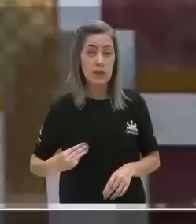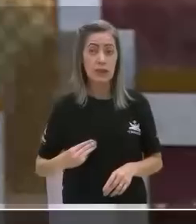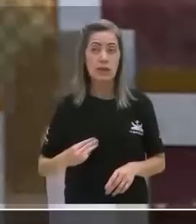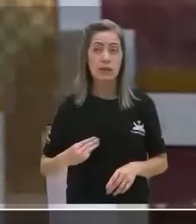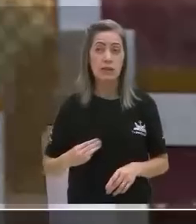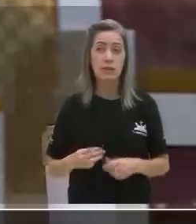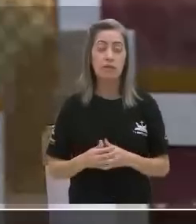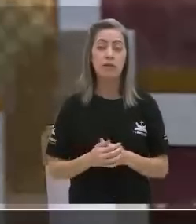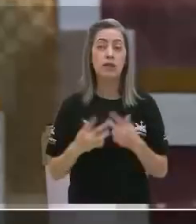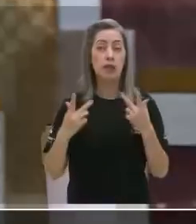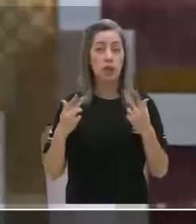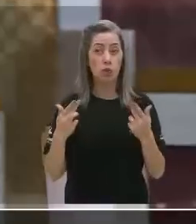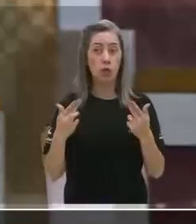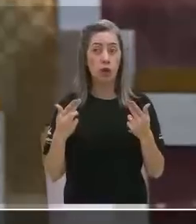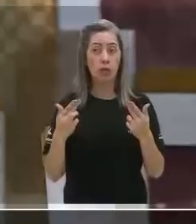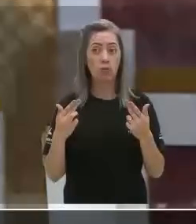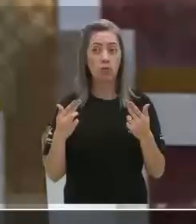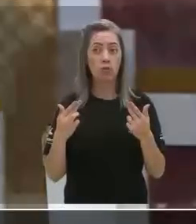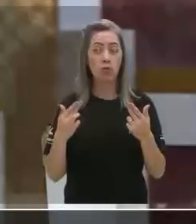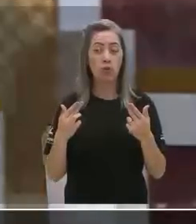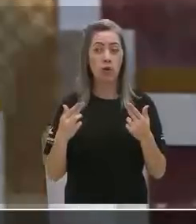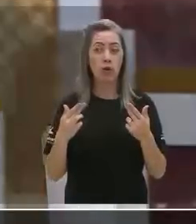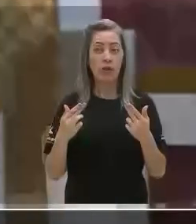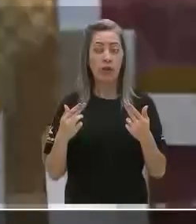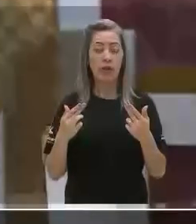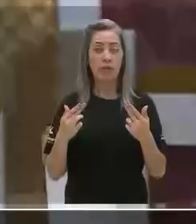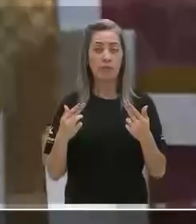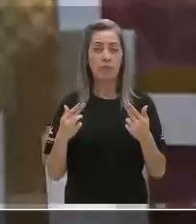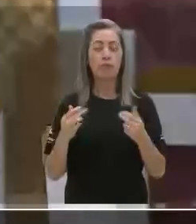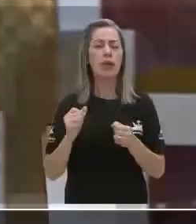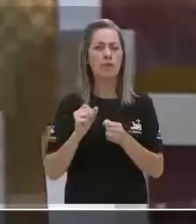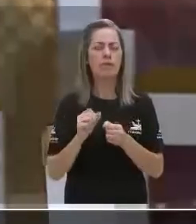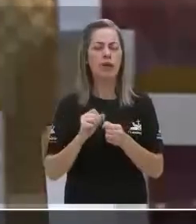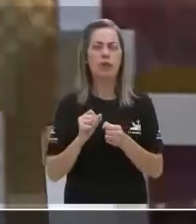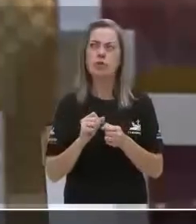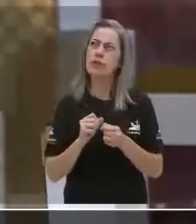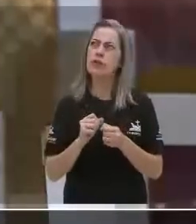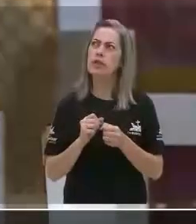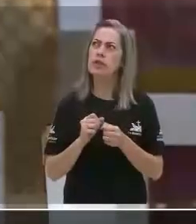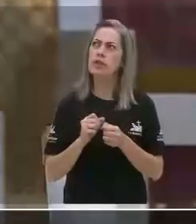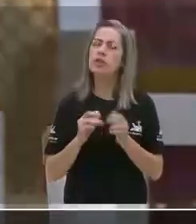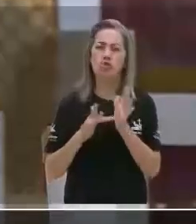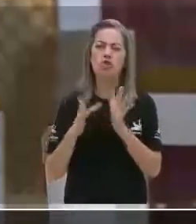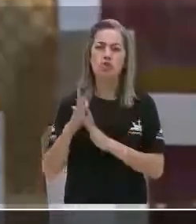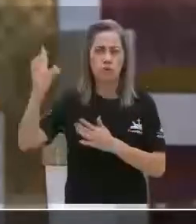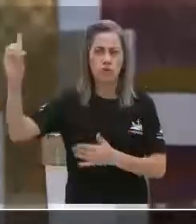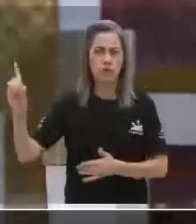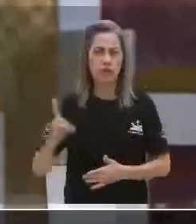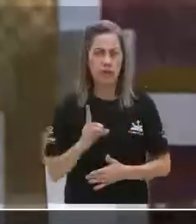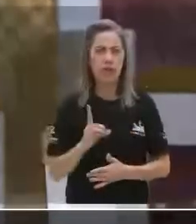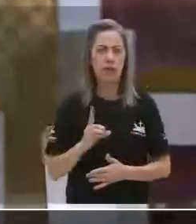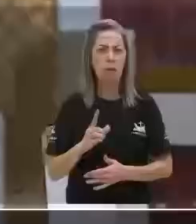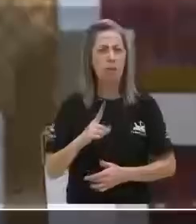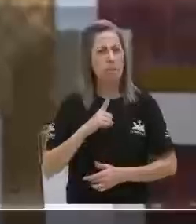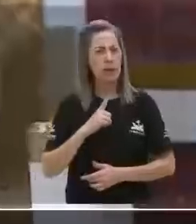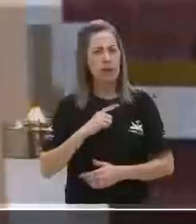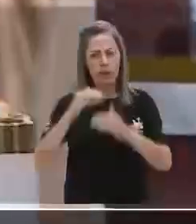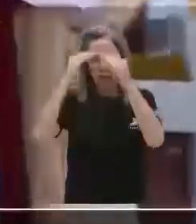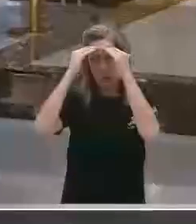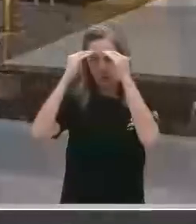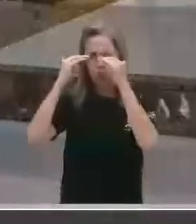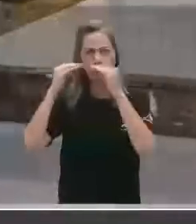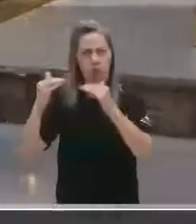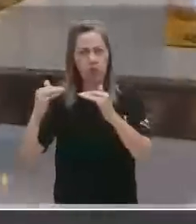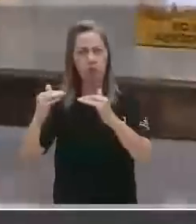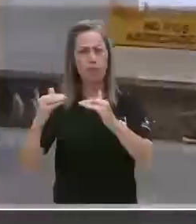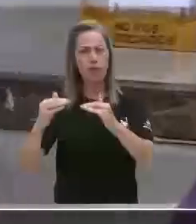perspectiva judaica. Ele vem para botar respeito, ele vem e vai